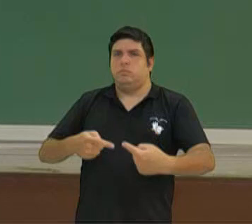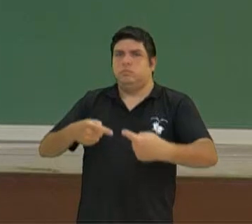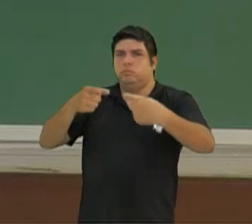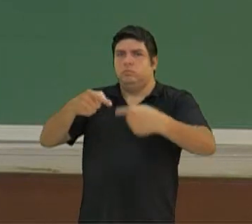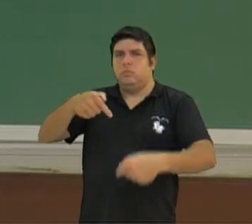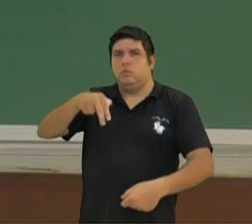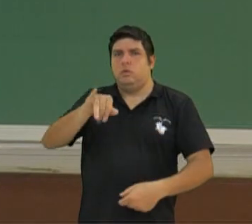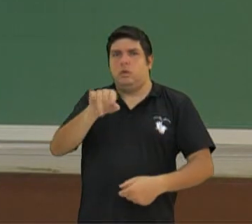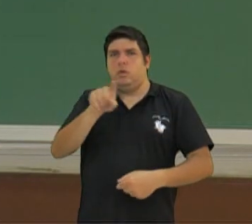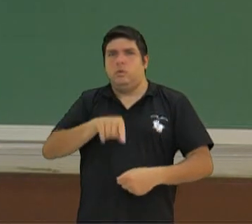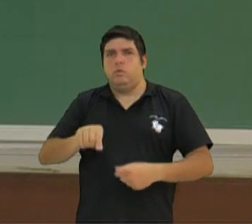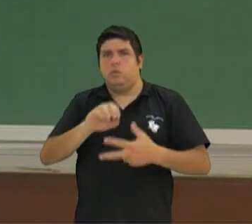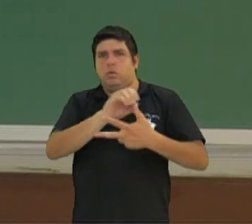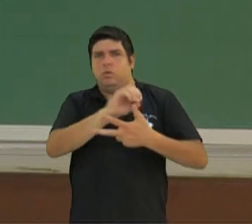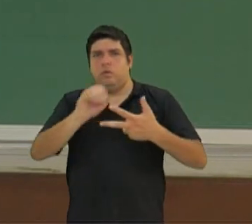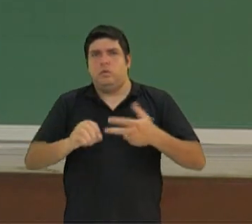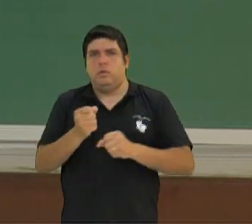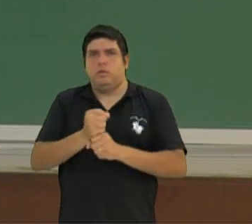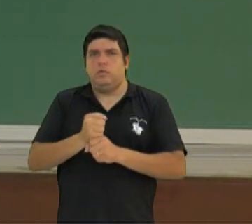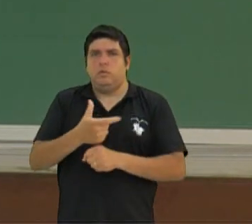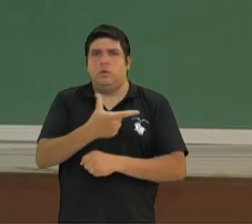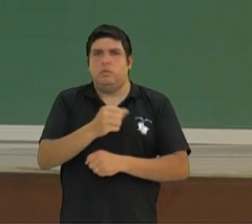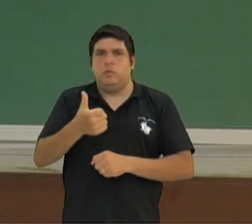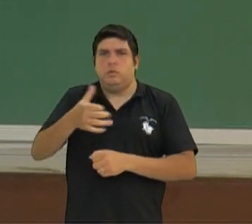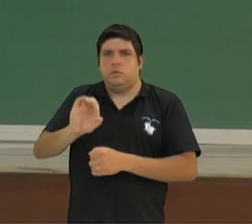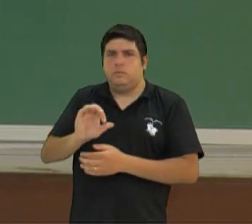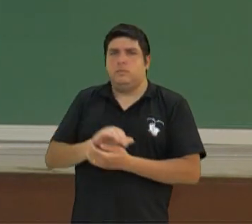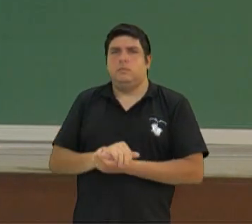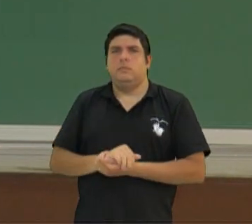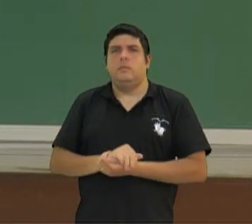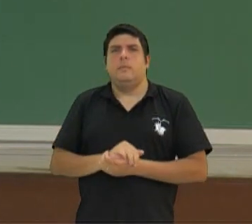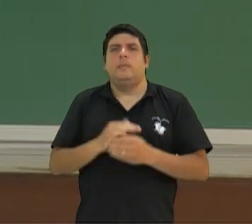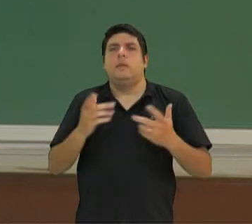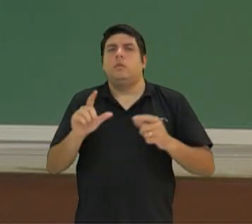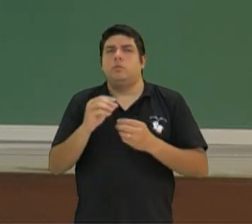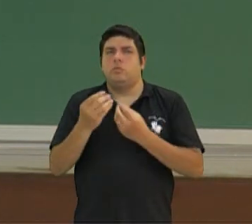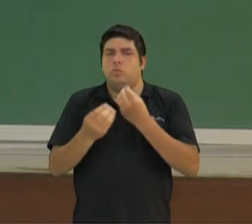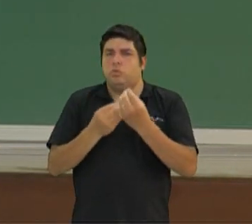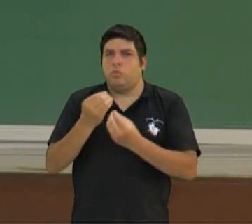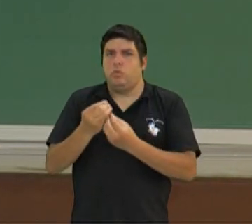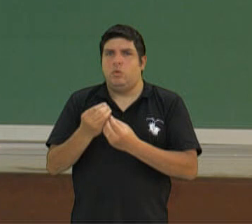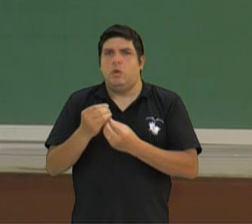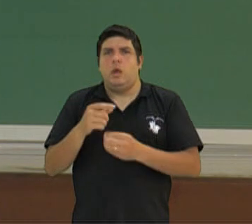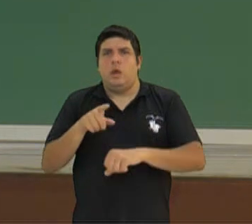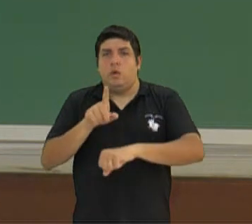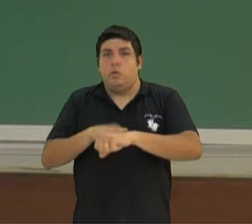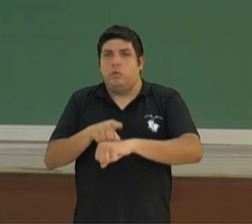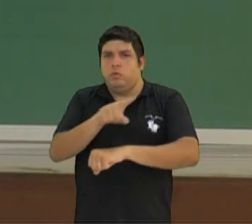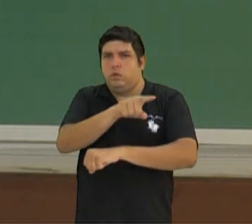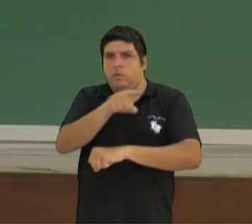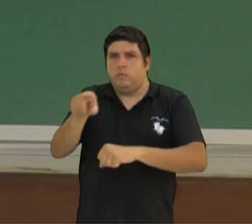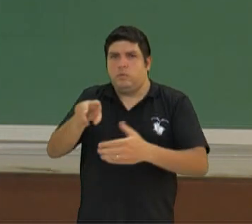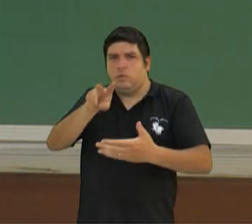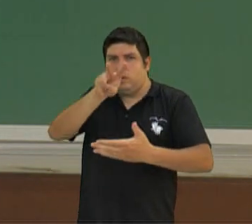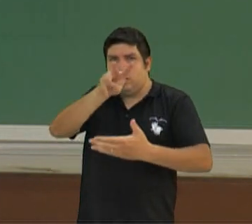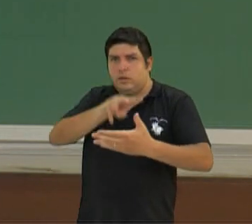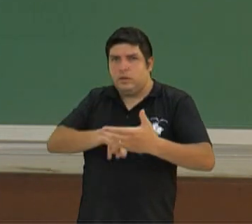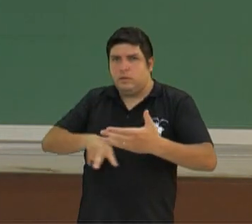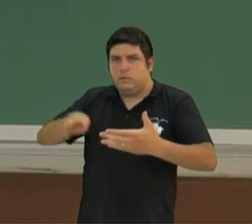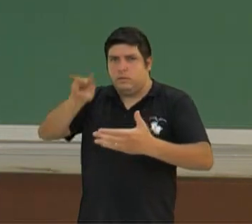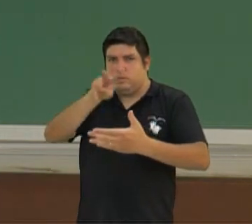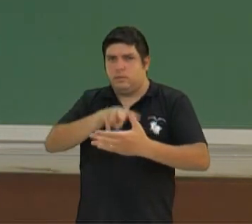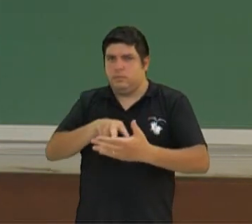questão do Enem de 2010. Então, aqui vai ser aquele esquema em que eu vou dar um tempo para que vocês possam ler,